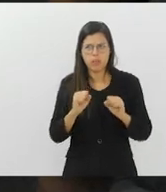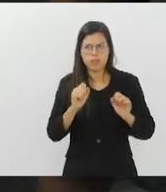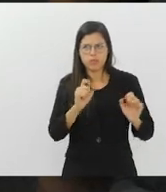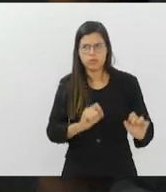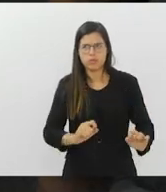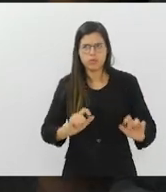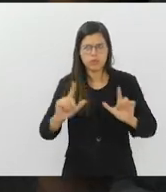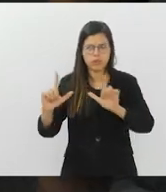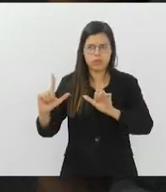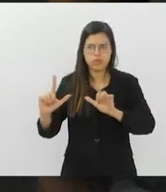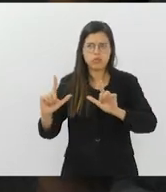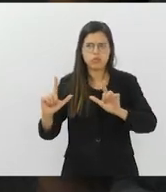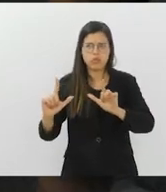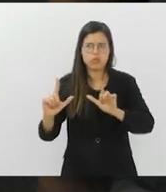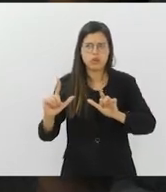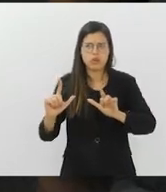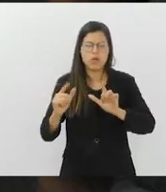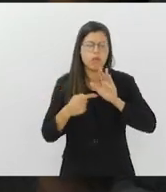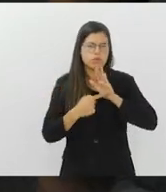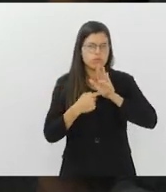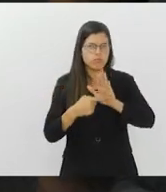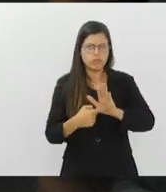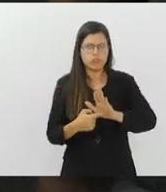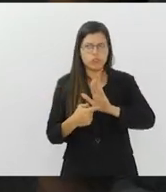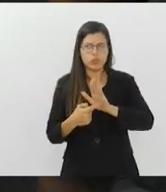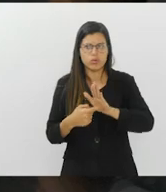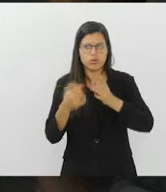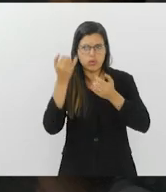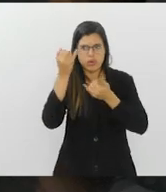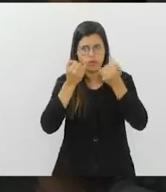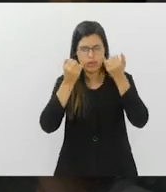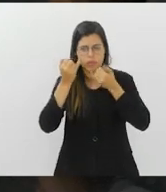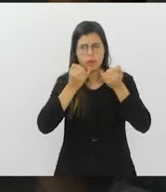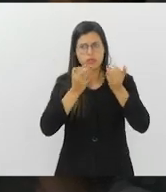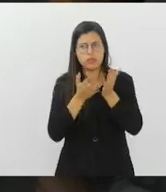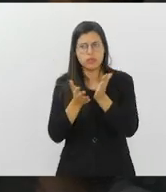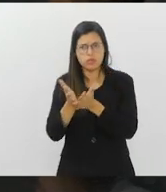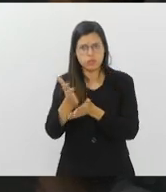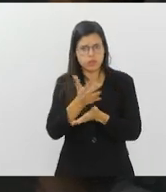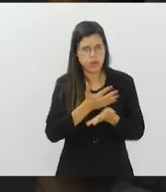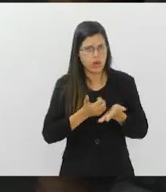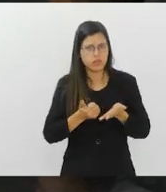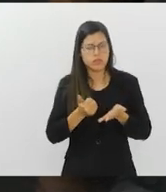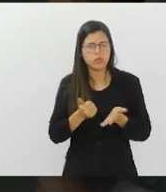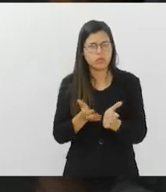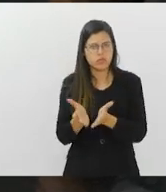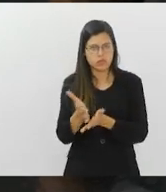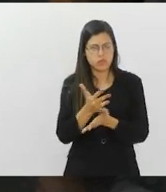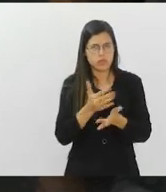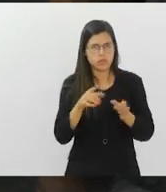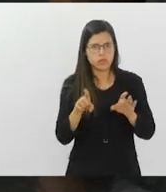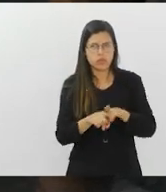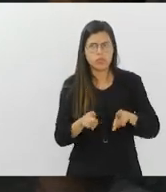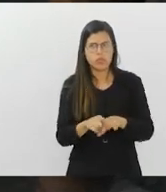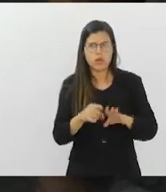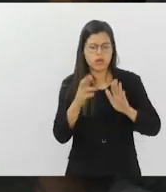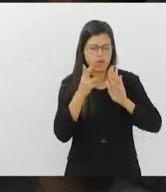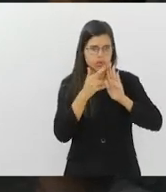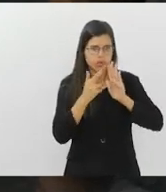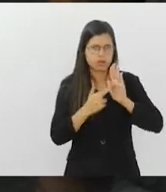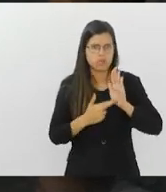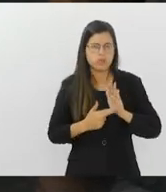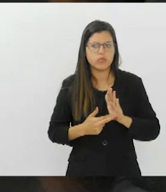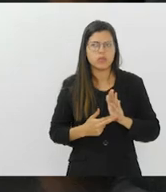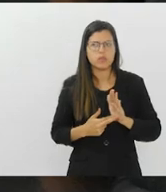mais ampla, trazendo, inclusive, as informações, os dados, trazendo um pouco também da nossa regulação e